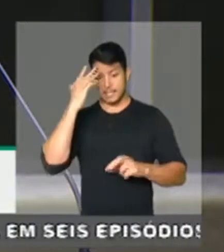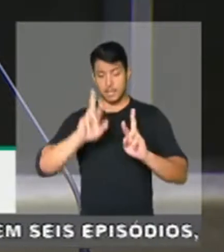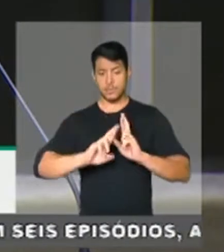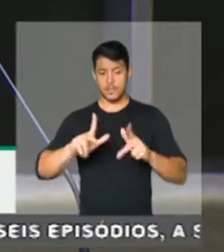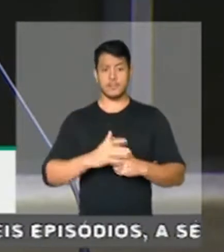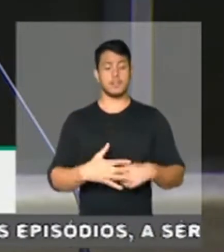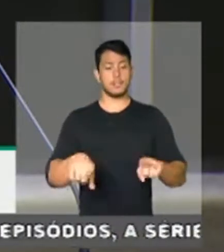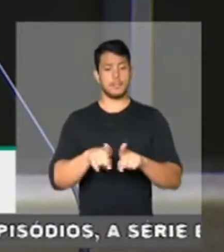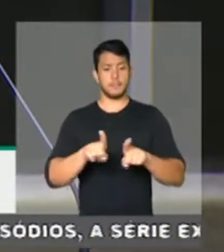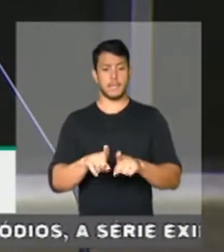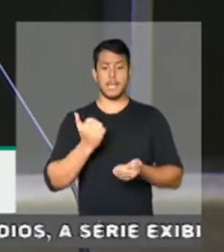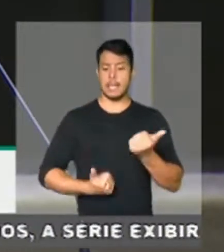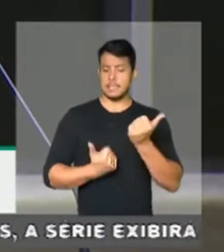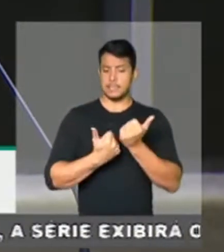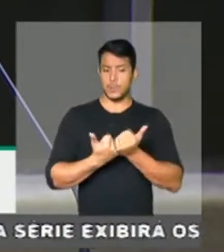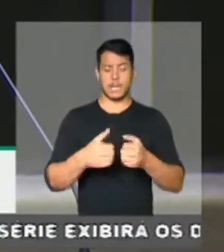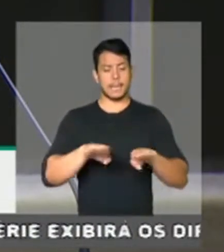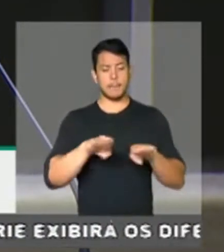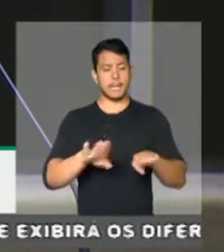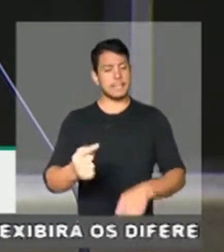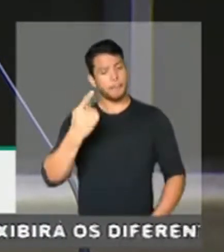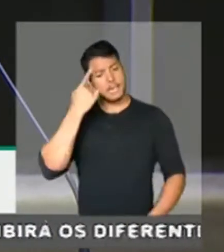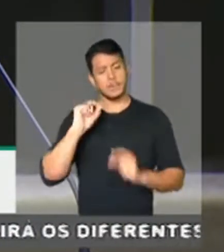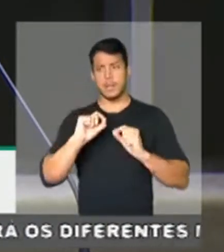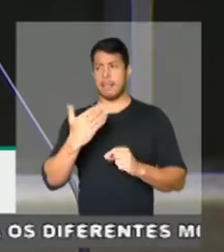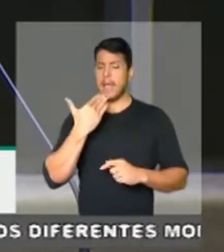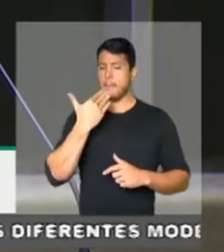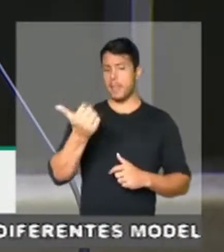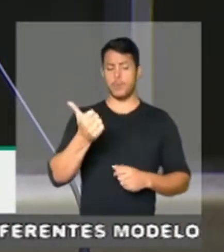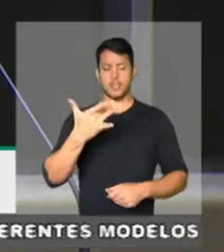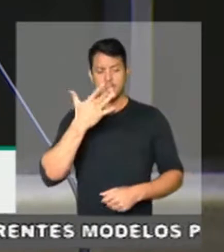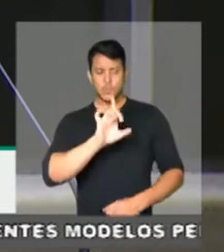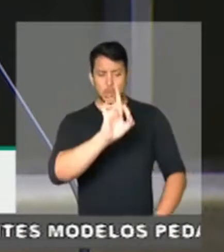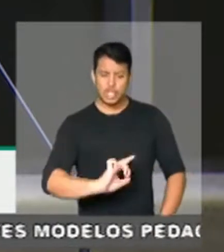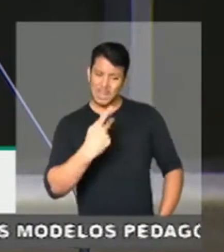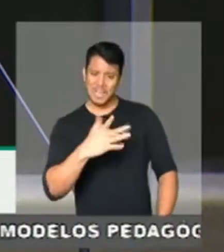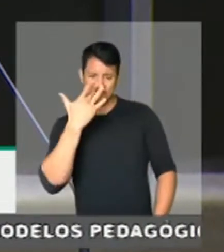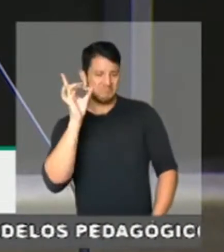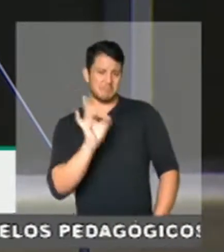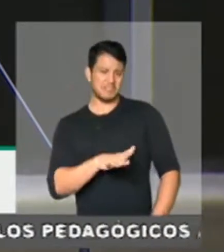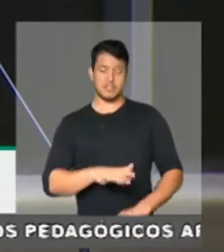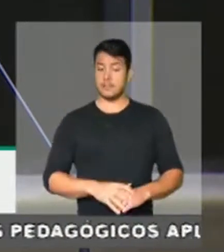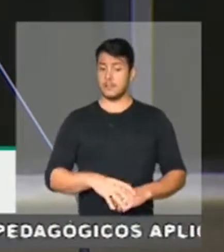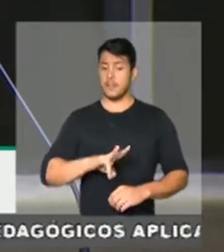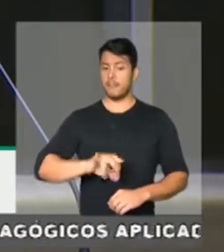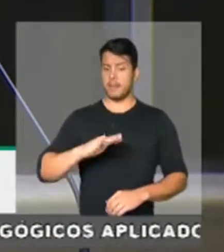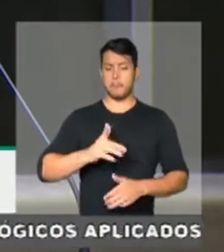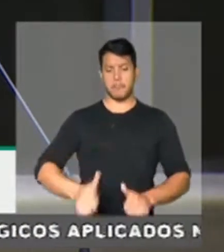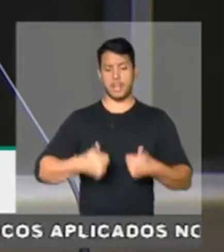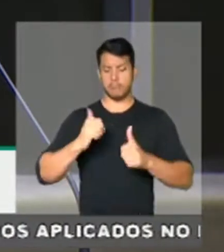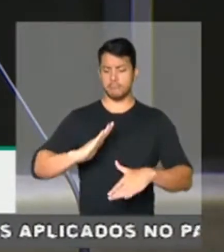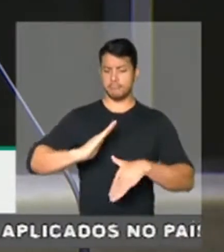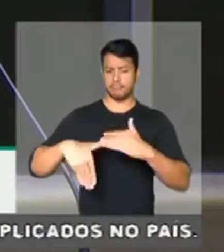da assessoria da mesa diretora, que prefere passar por cima dos direitos das comunidades para levar um processo